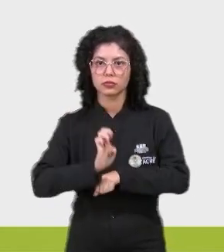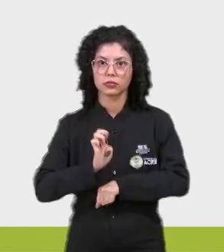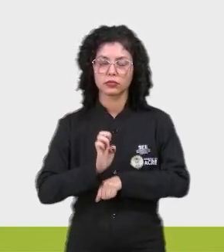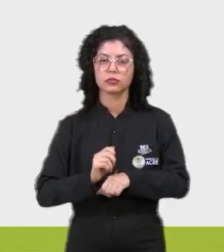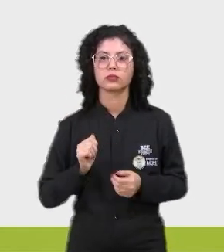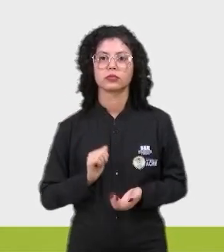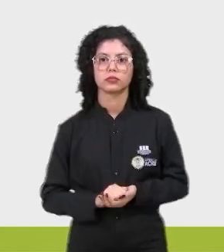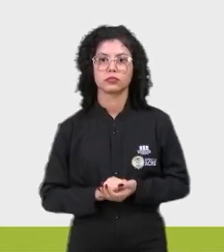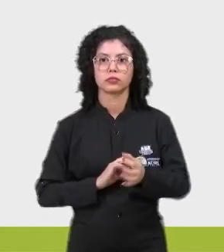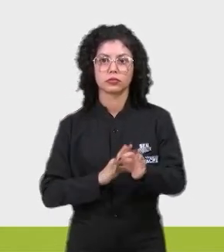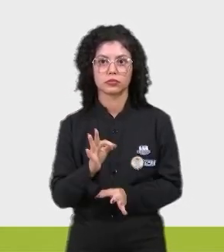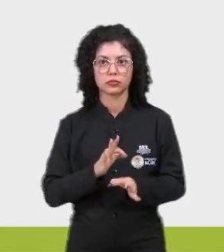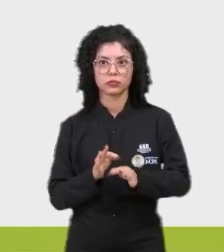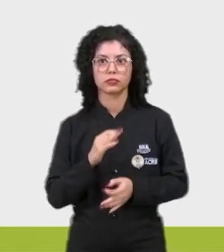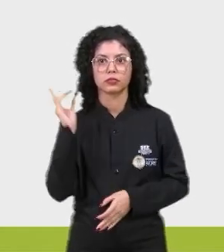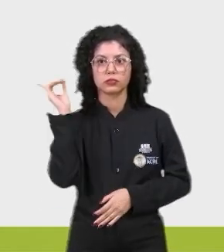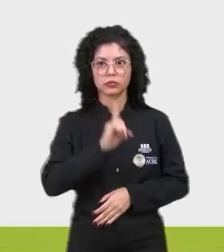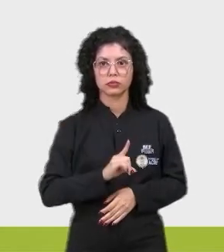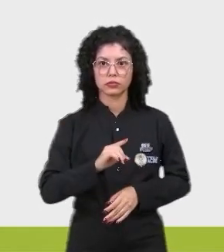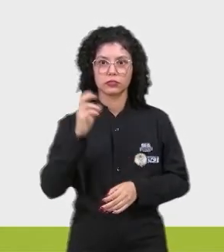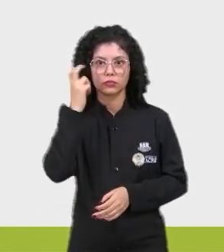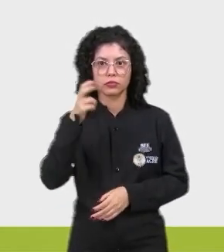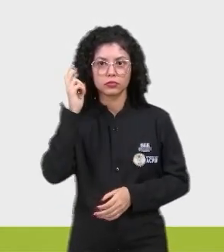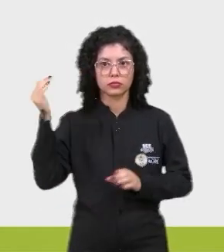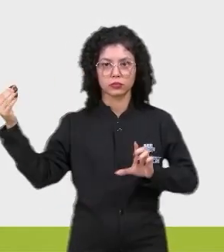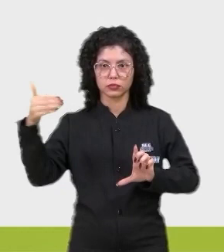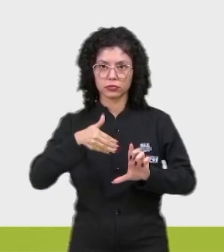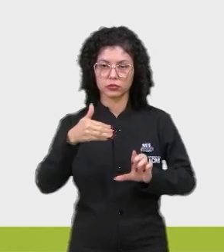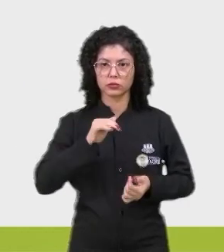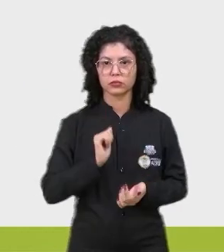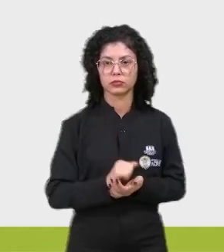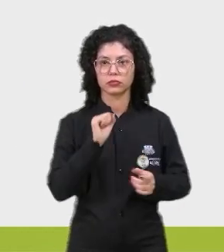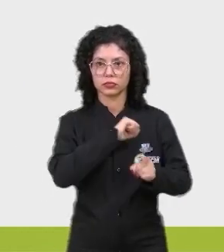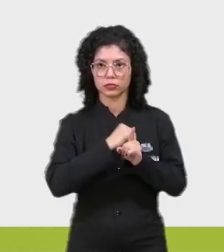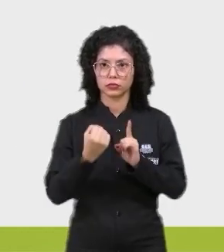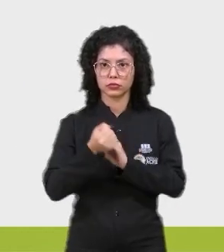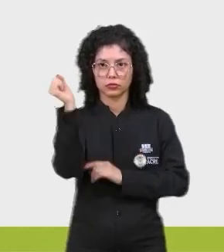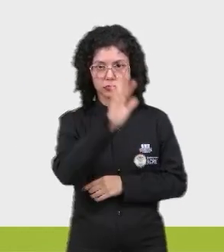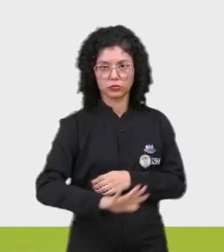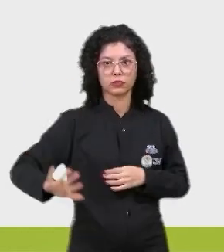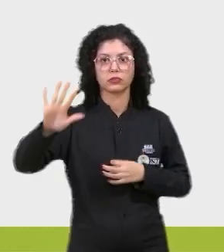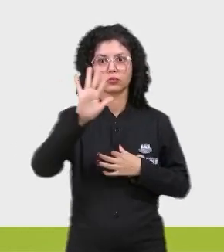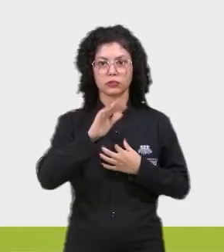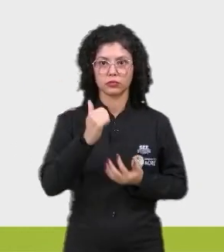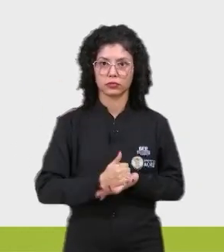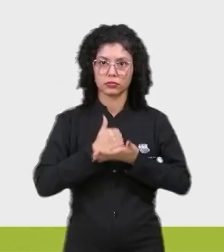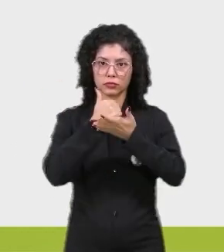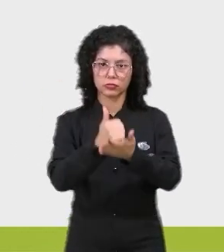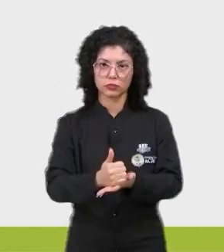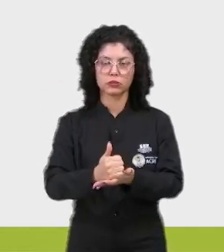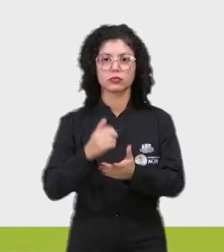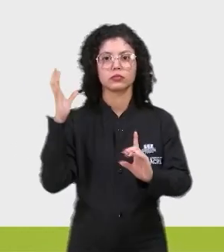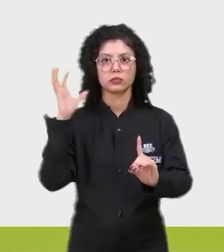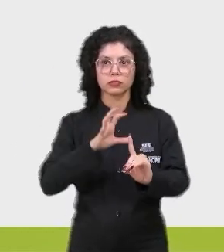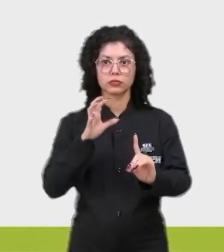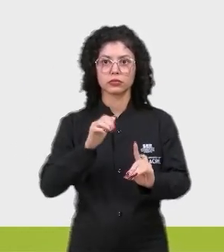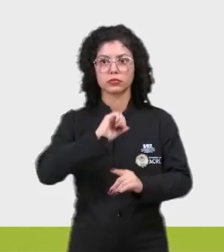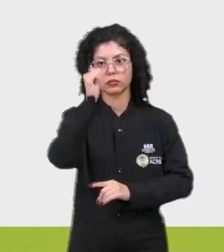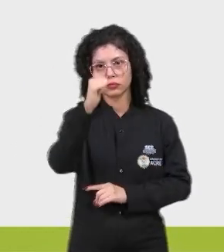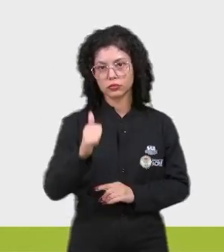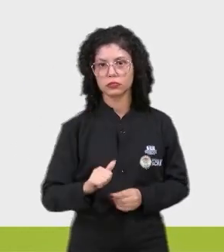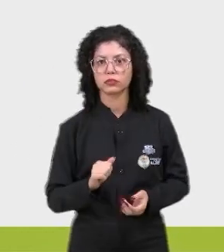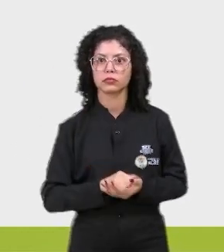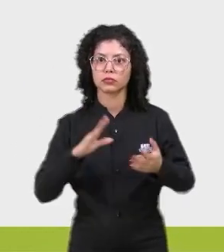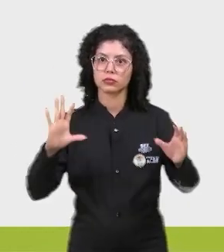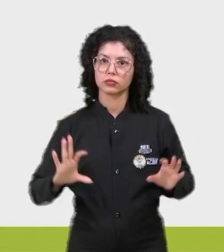pleno exercício dos direitos culturais e acesso às fontes da cultura nacional, e apoiará e incentivará a valorização